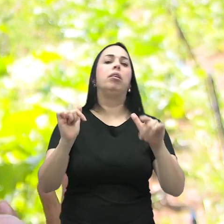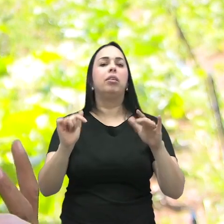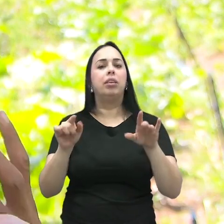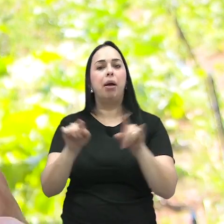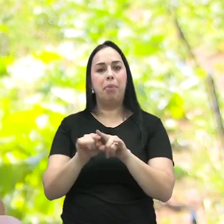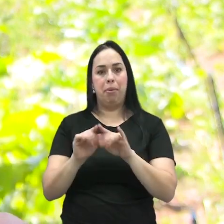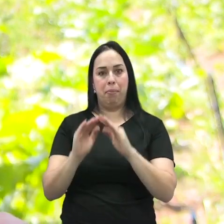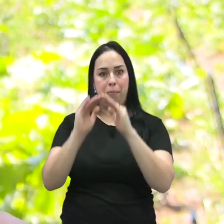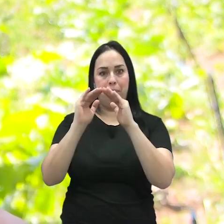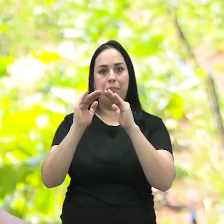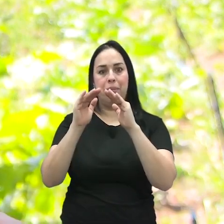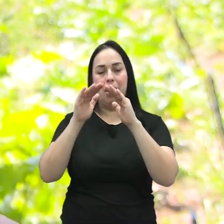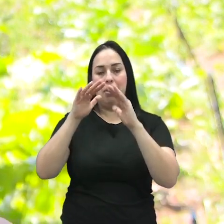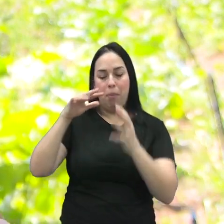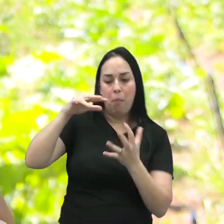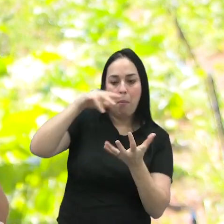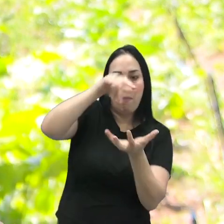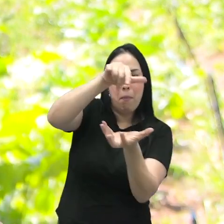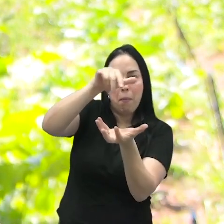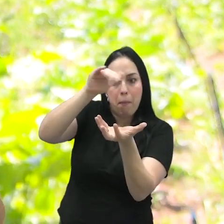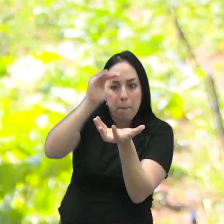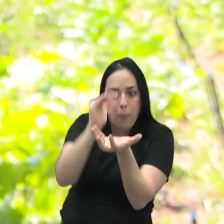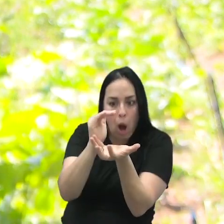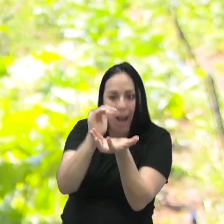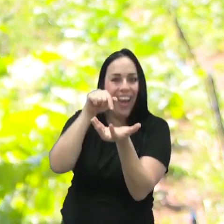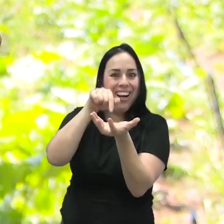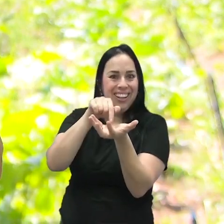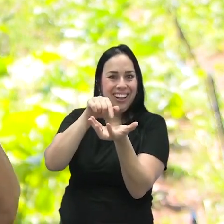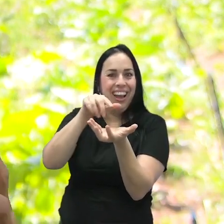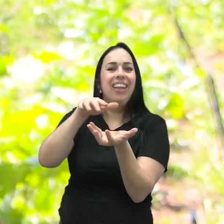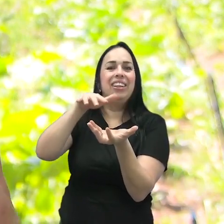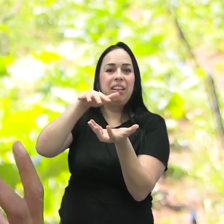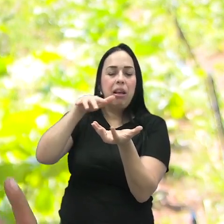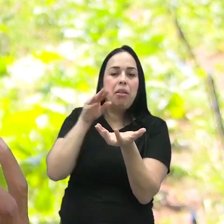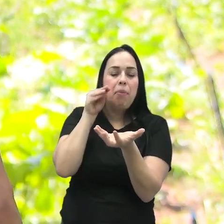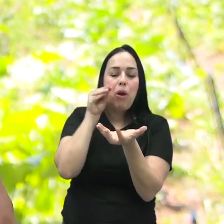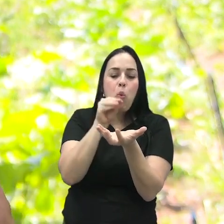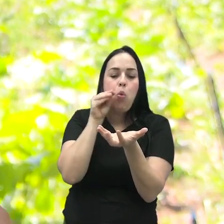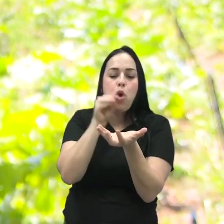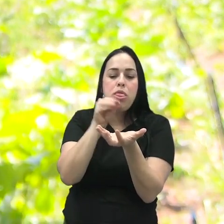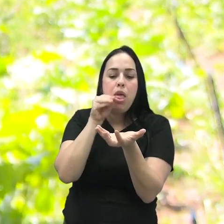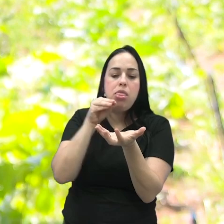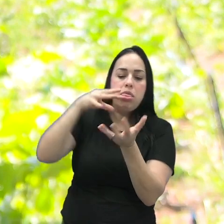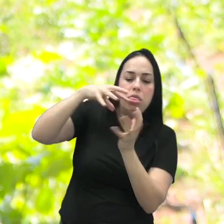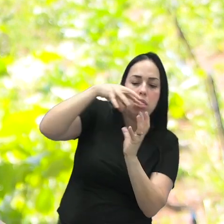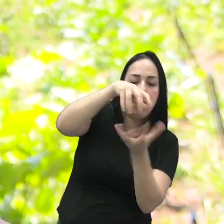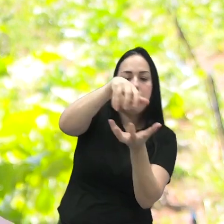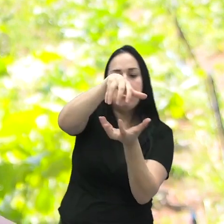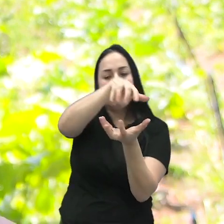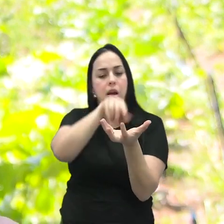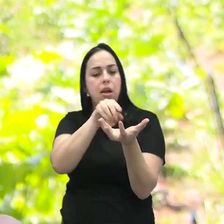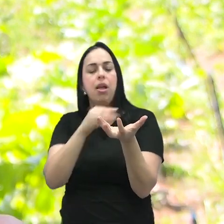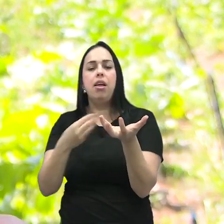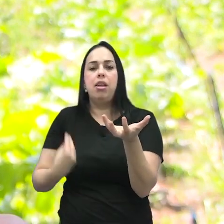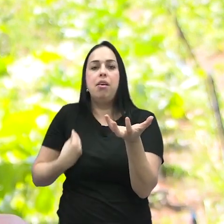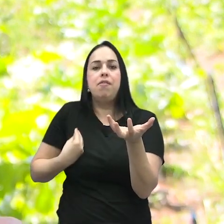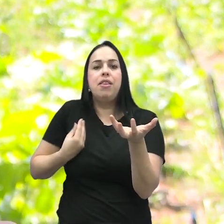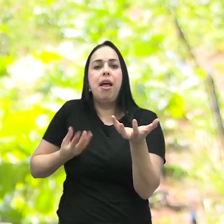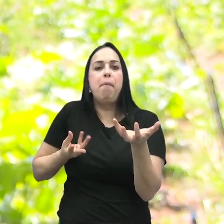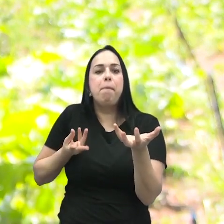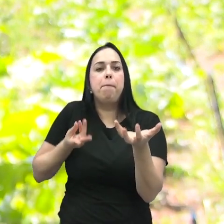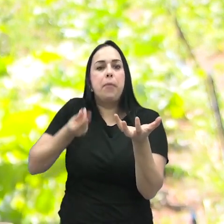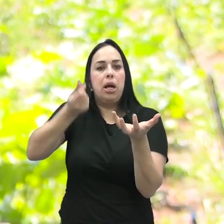mesma casa, que é um planeta só, e que para a gente continuar vivendo e vivendo bem, a gente